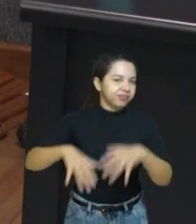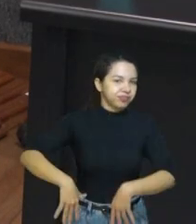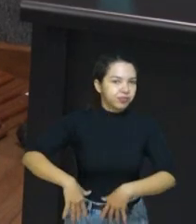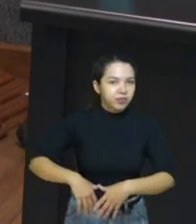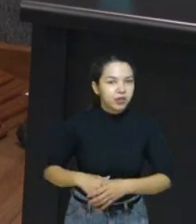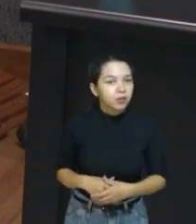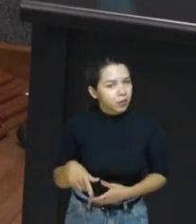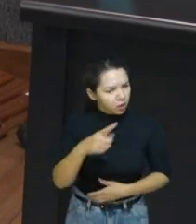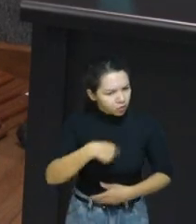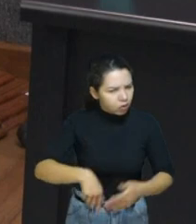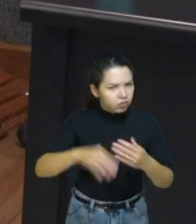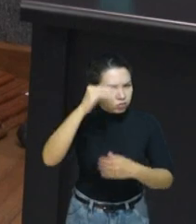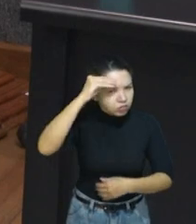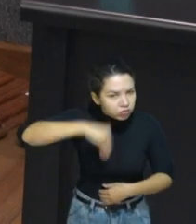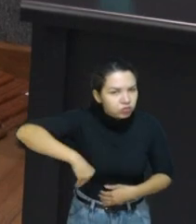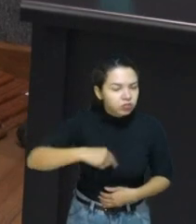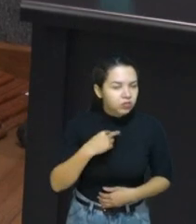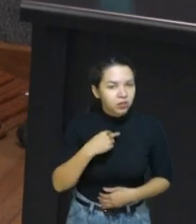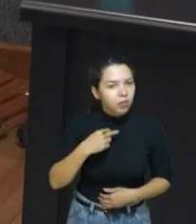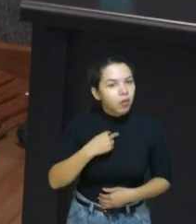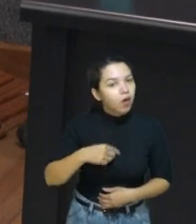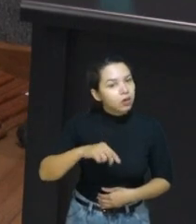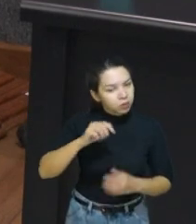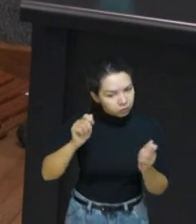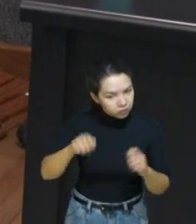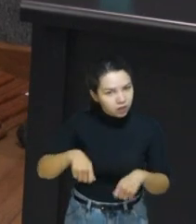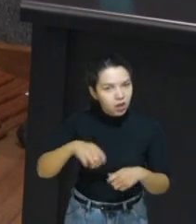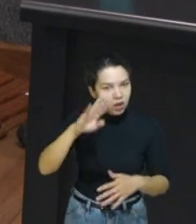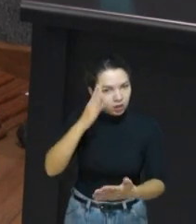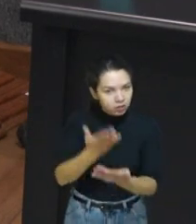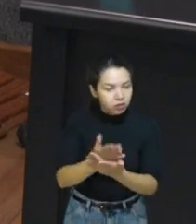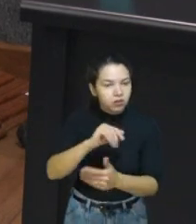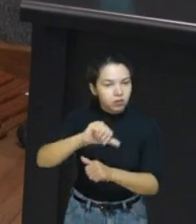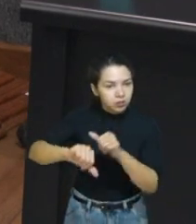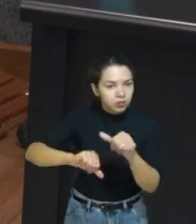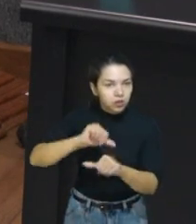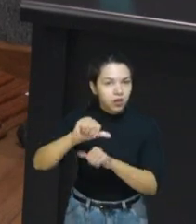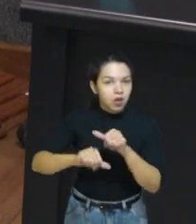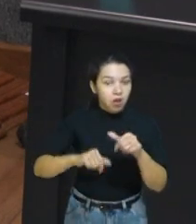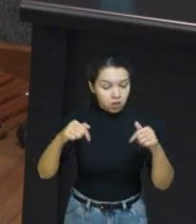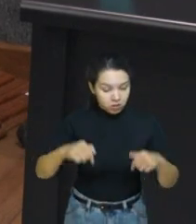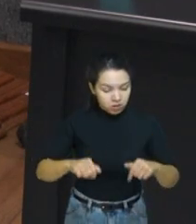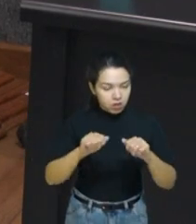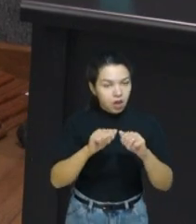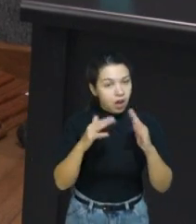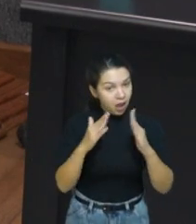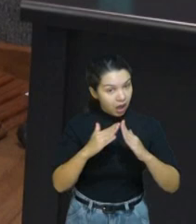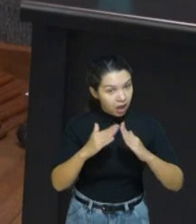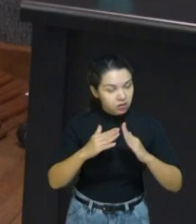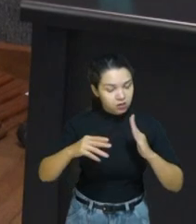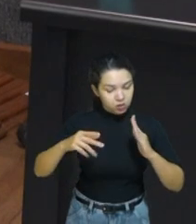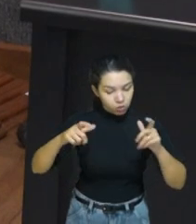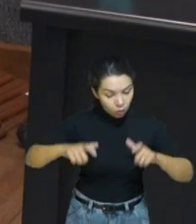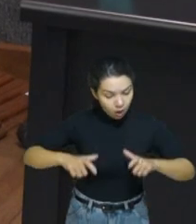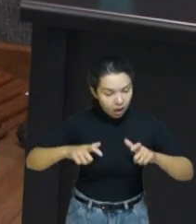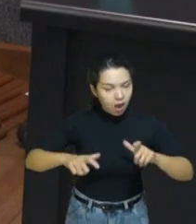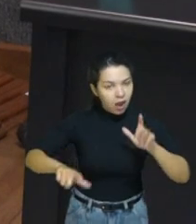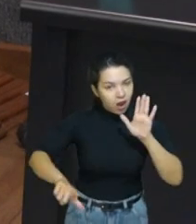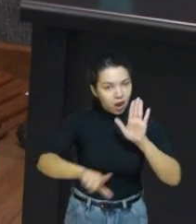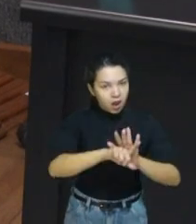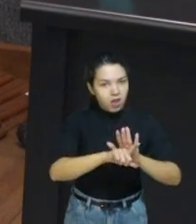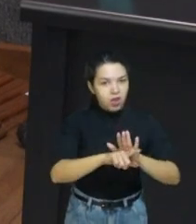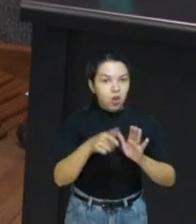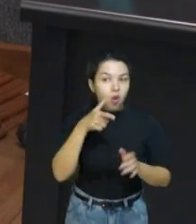nem mesmo deixar de acreditar que é possível fazer a mudança, né? A gente está aqui numa casa de leis, a gente está aqui numa casa legislativa. Ontem, 20